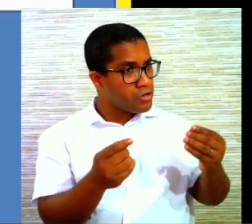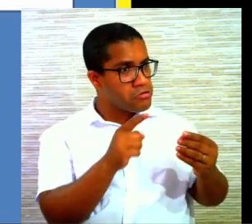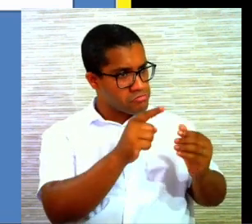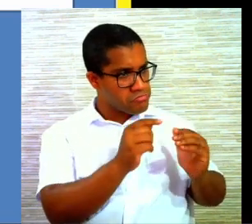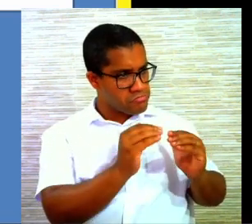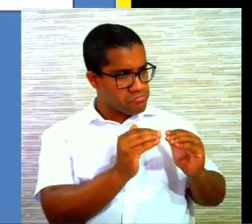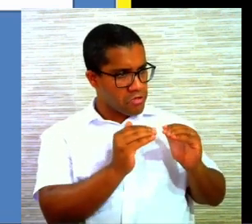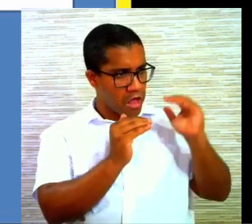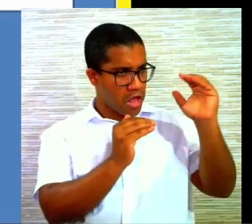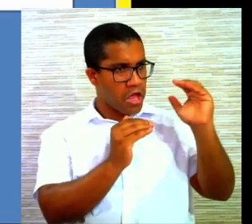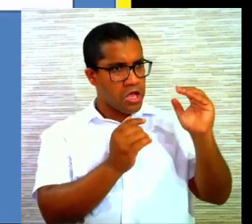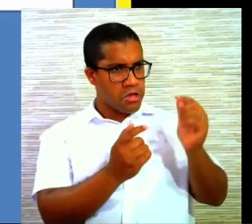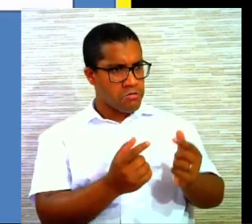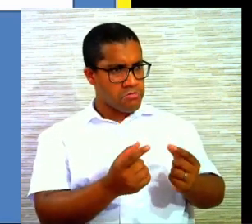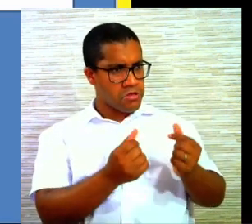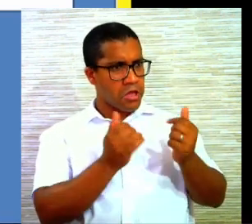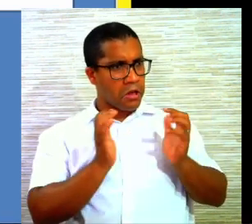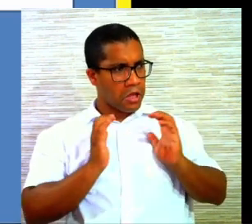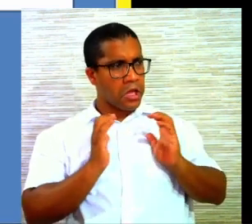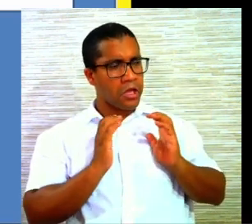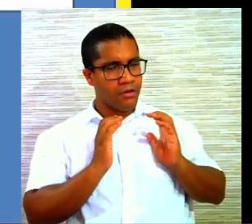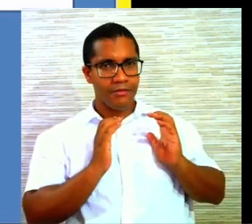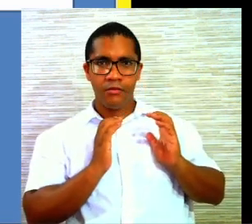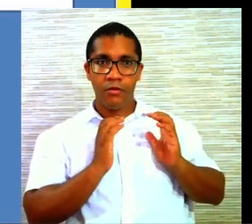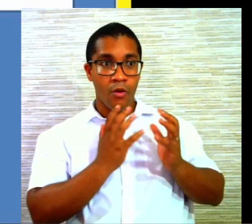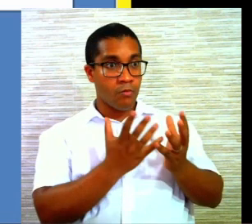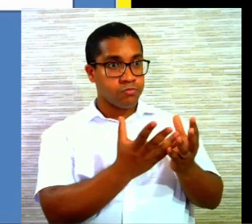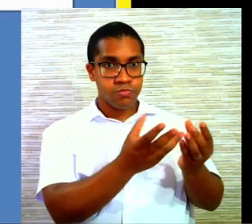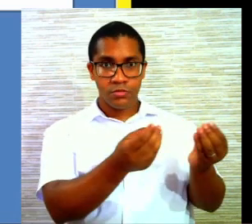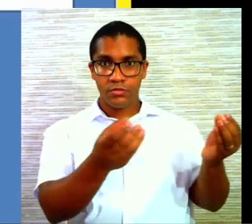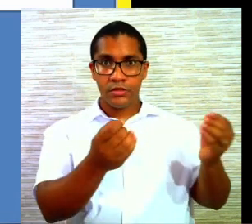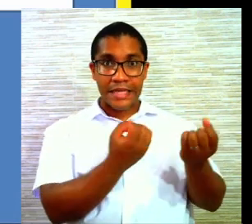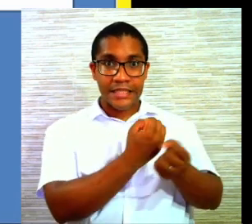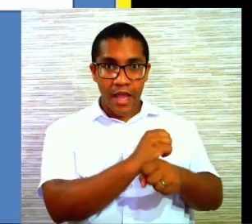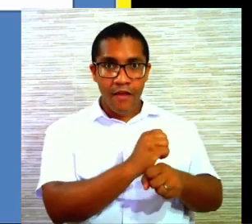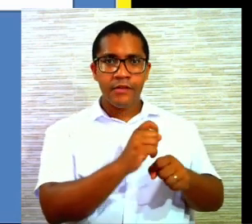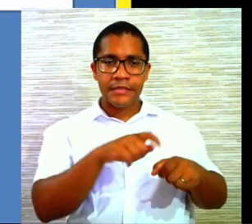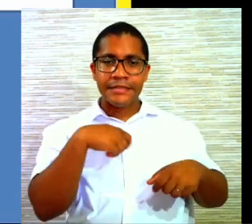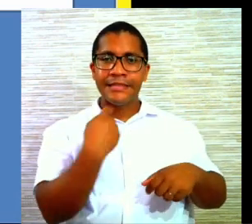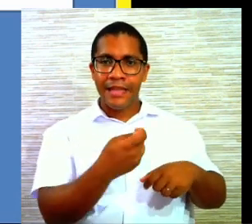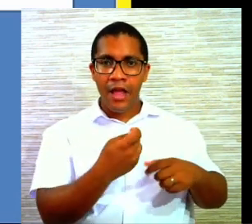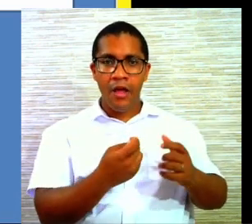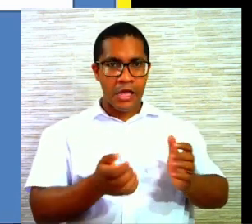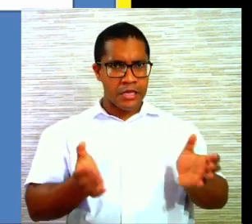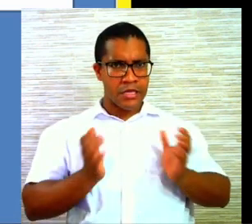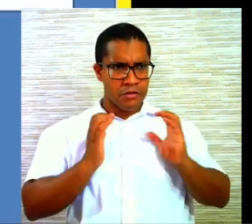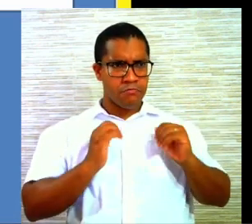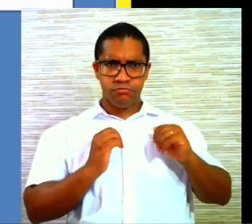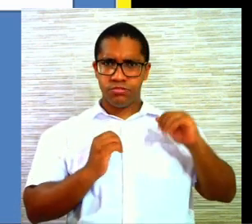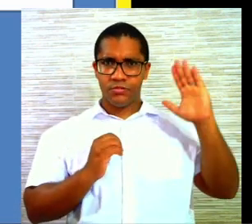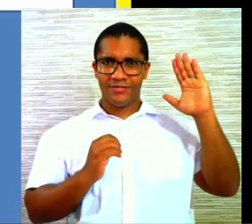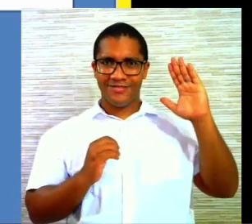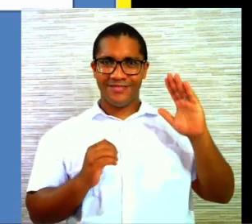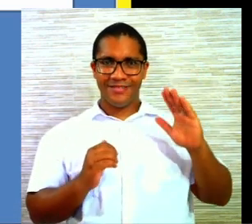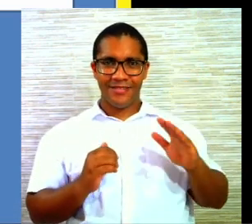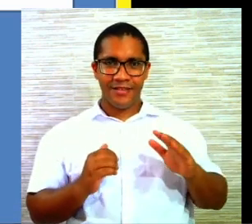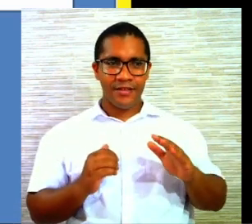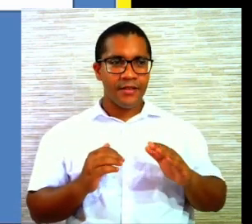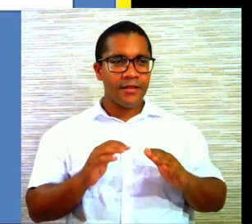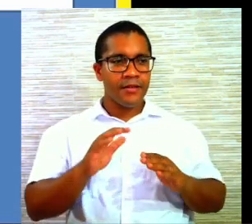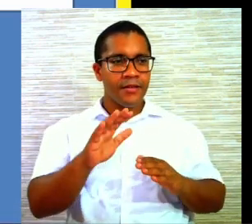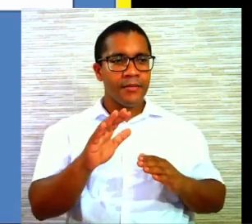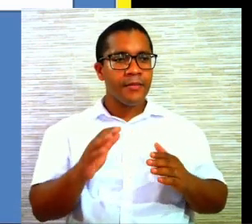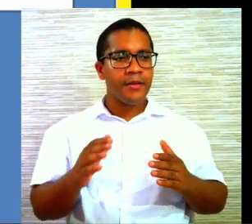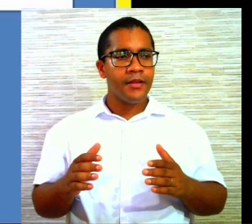tivesse, mais ele tinha posses. Então, na nova realidade, muito baixo. Não há compra e